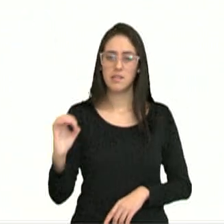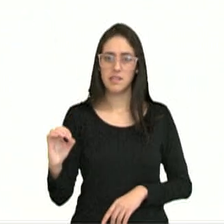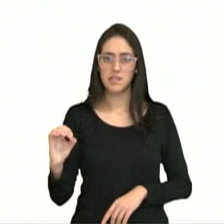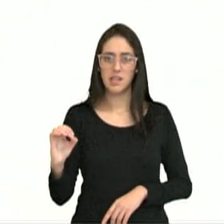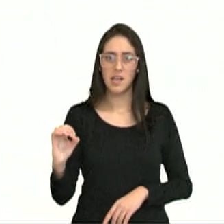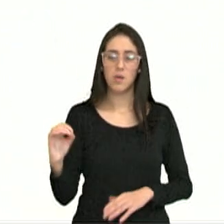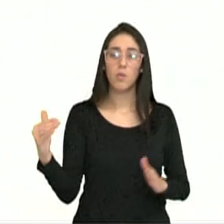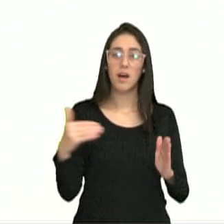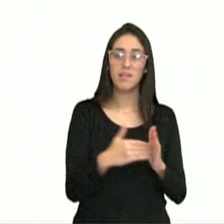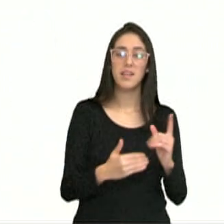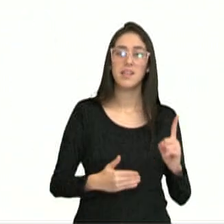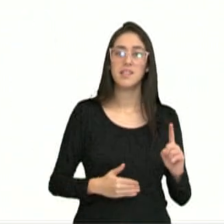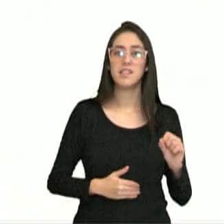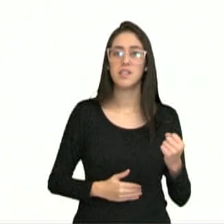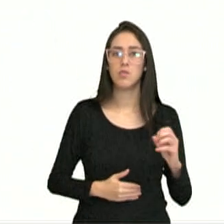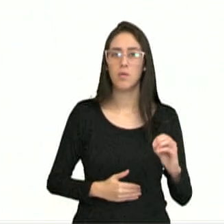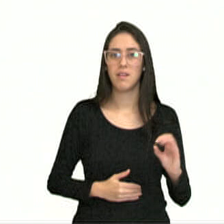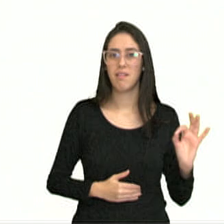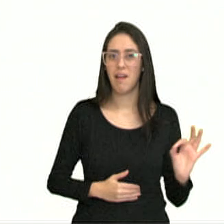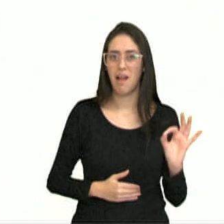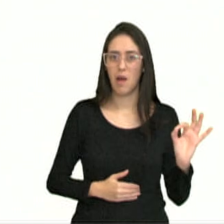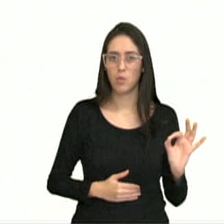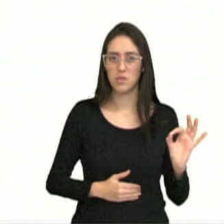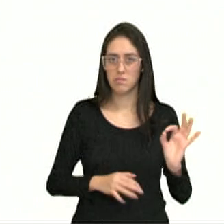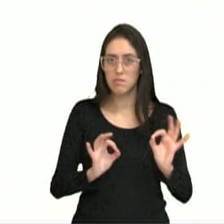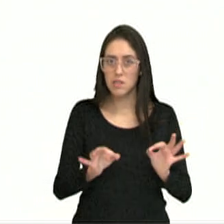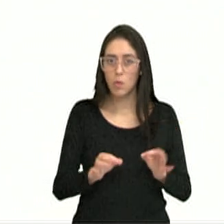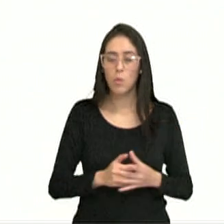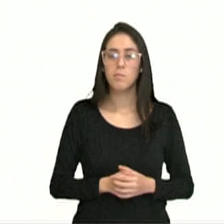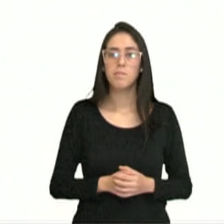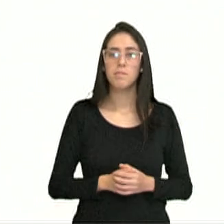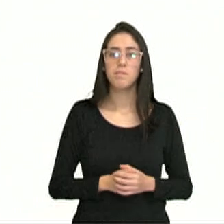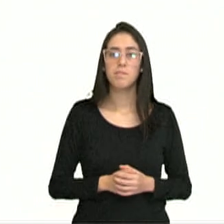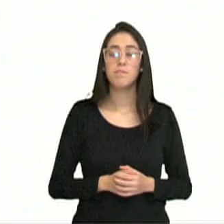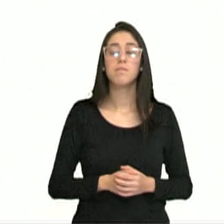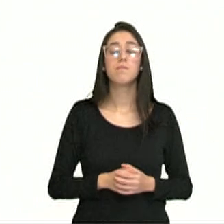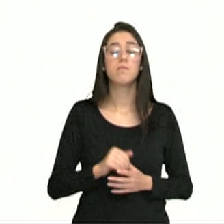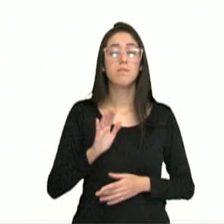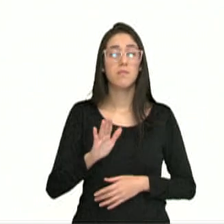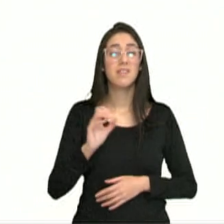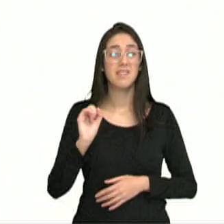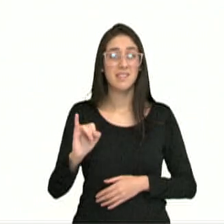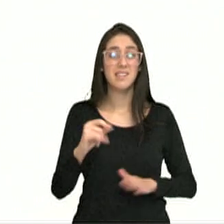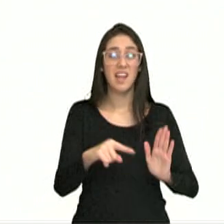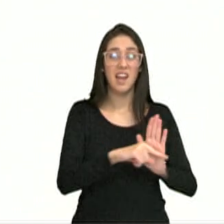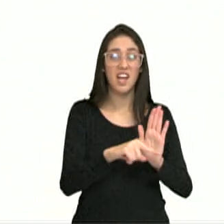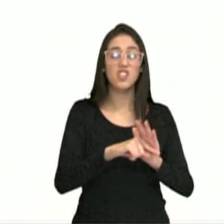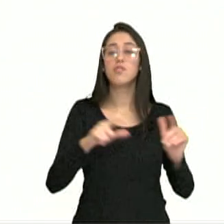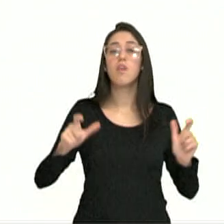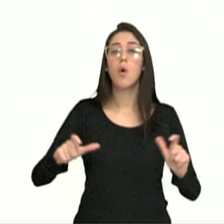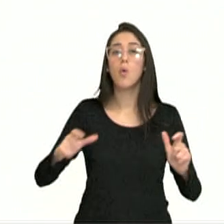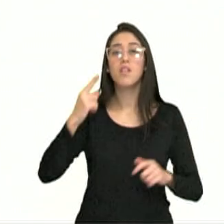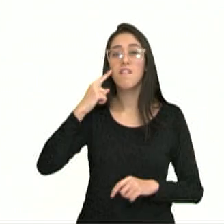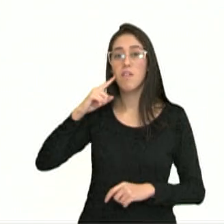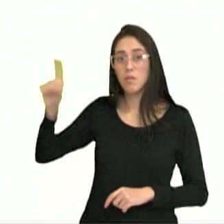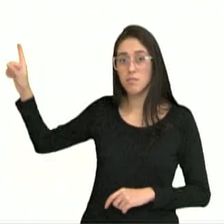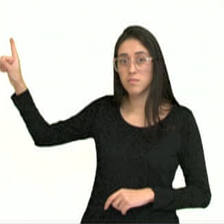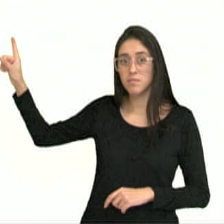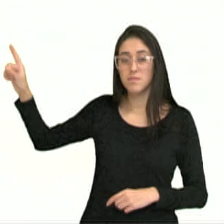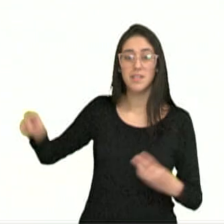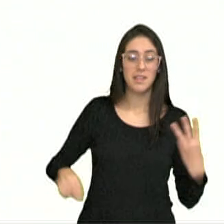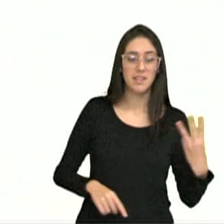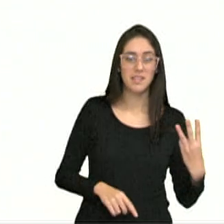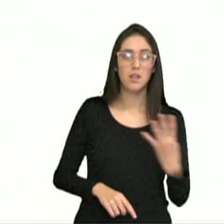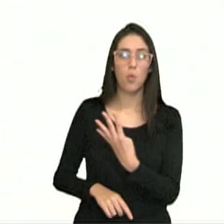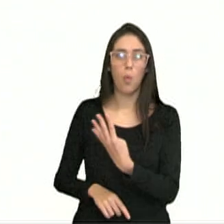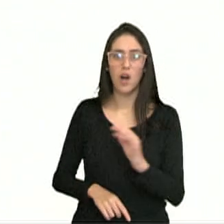e 180 graus, certo? E para os valores negativos, aonde que estão os quadrantes? Terceiro e quarto